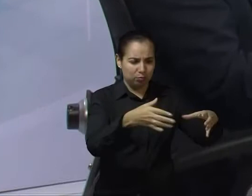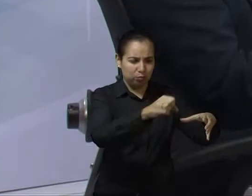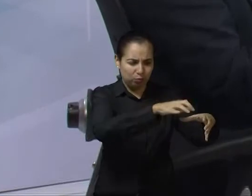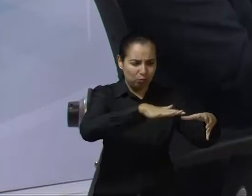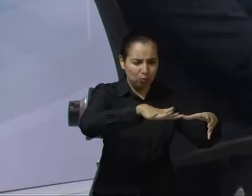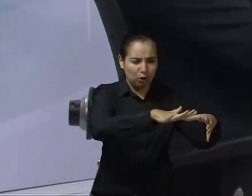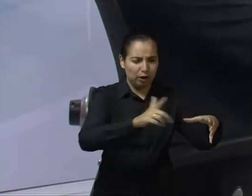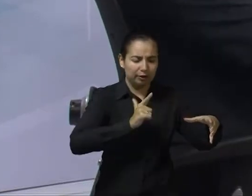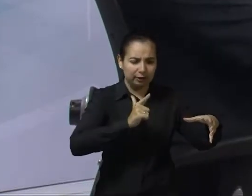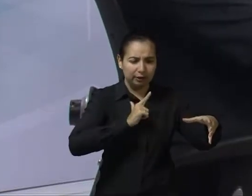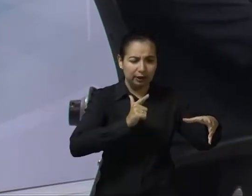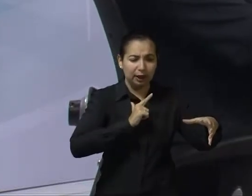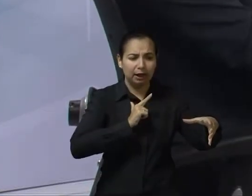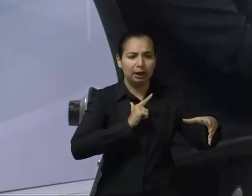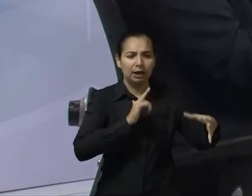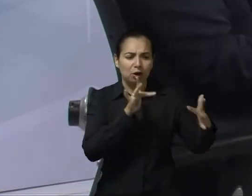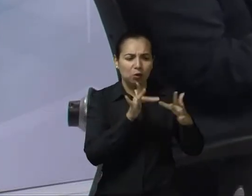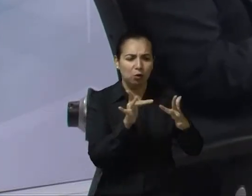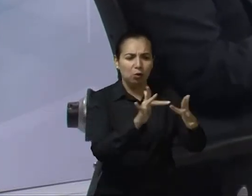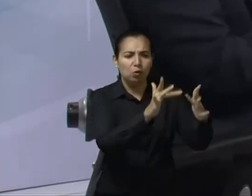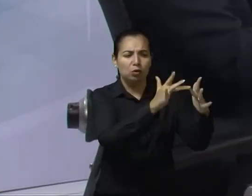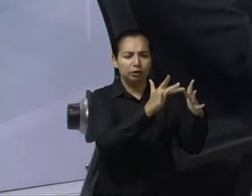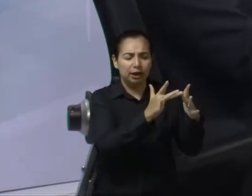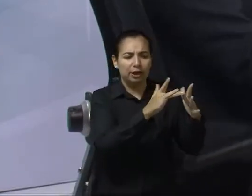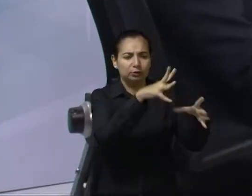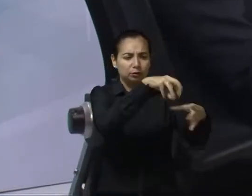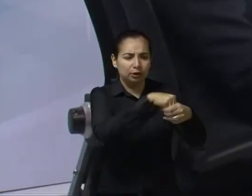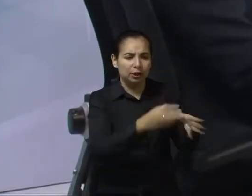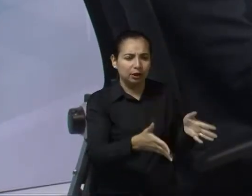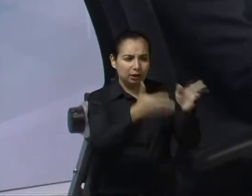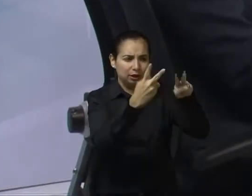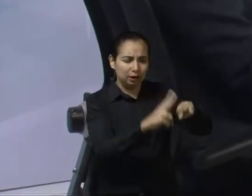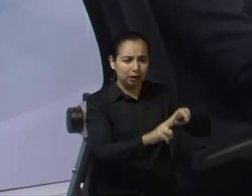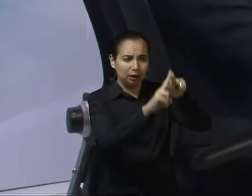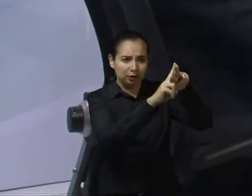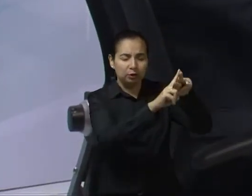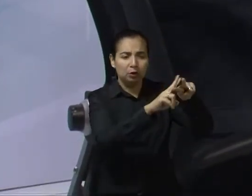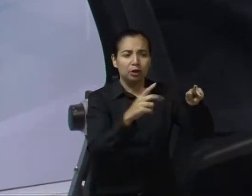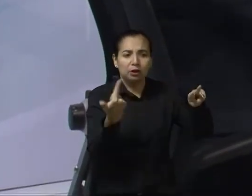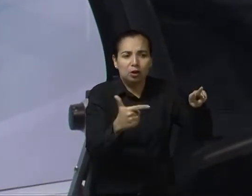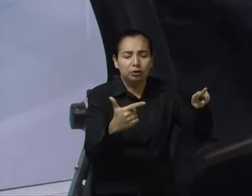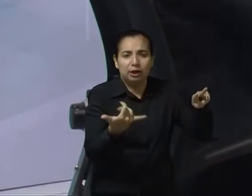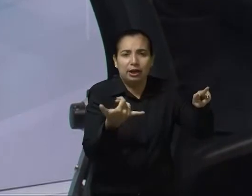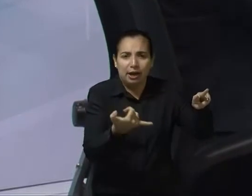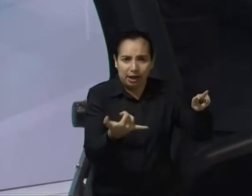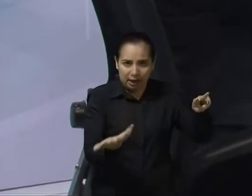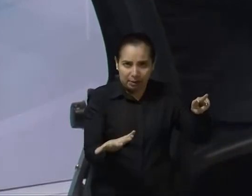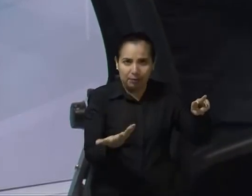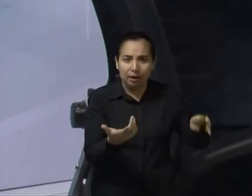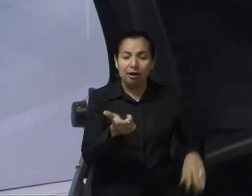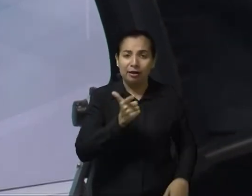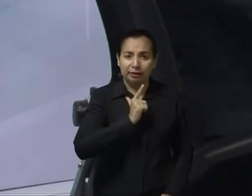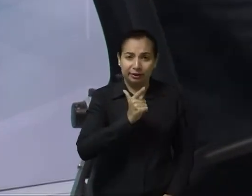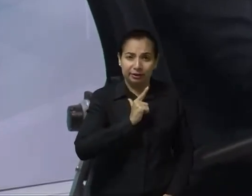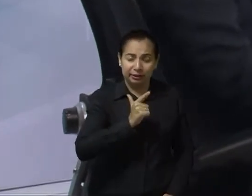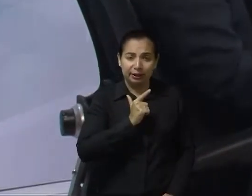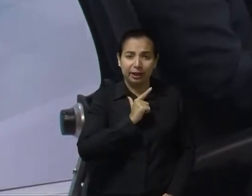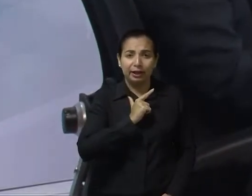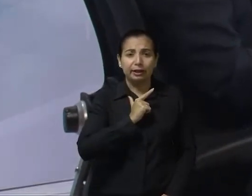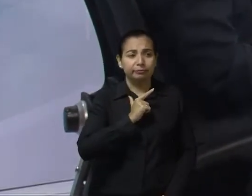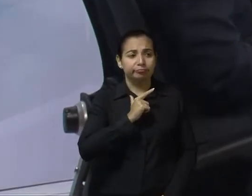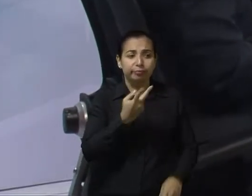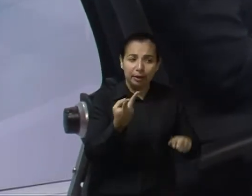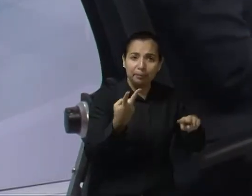tem a função de lidar com indivíduos que estão teoricamente desarmados, que estão cumprindo uma pena aplicada pelo